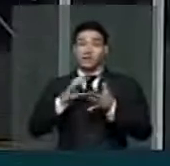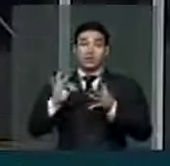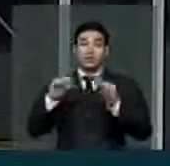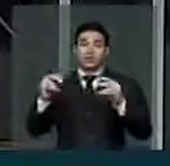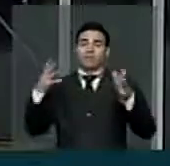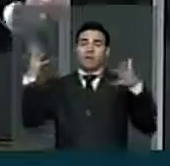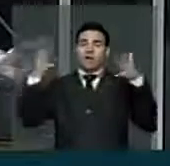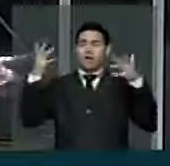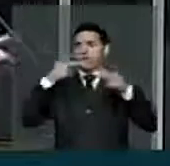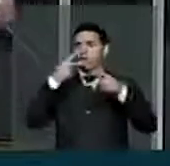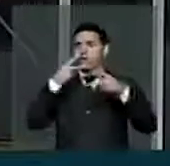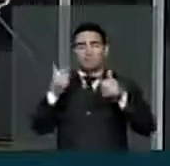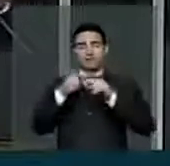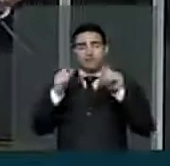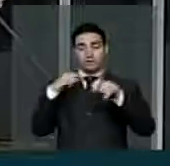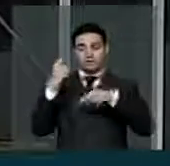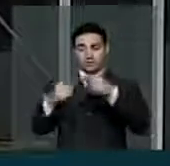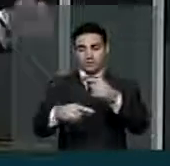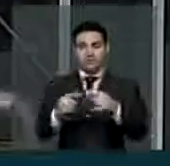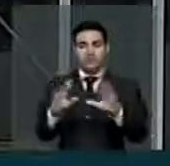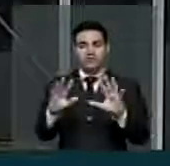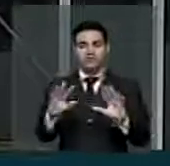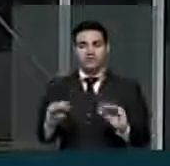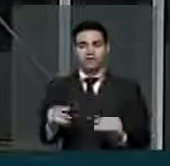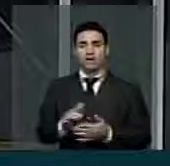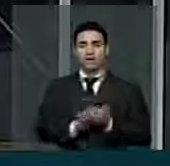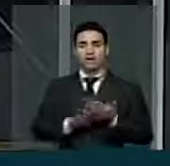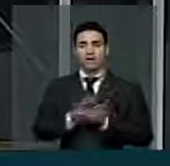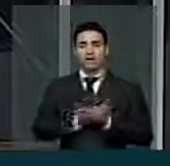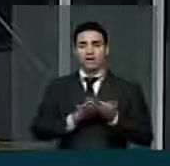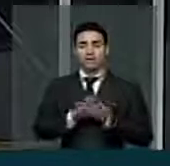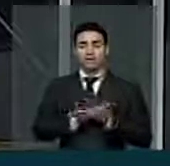se chegue a uma conclusão.